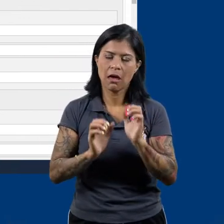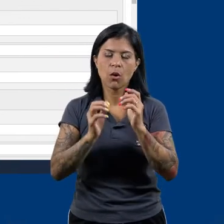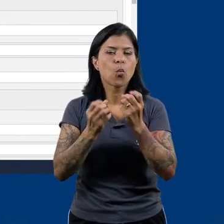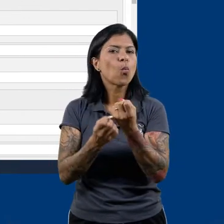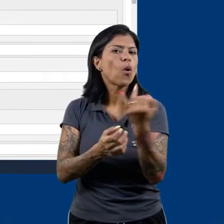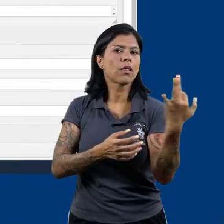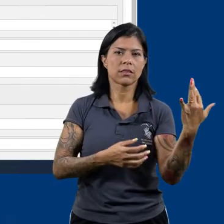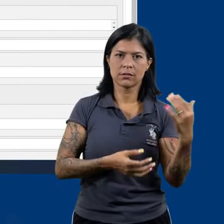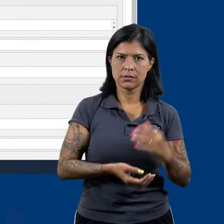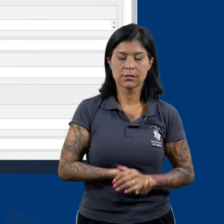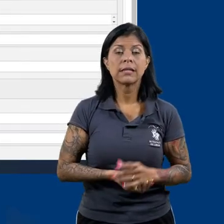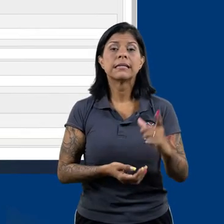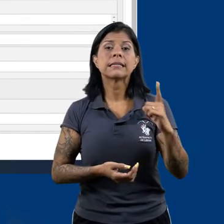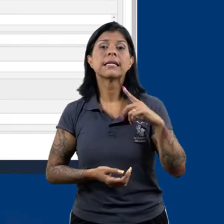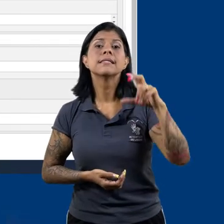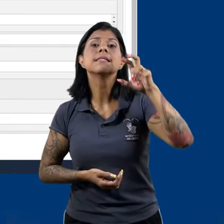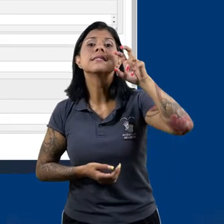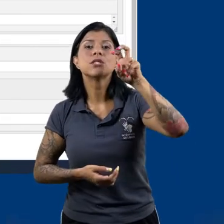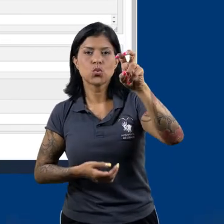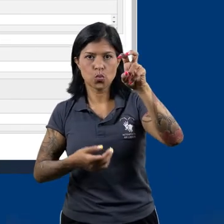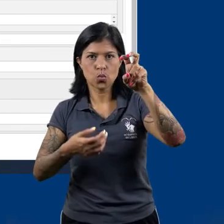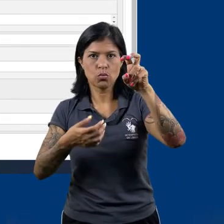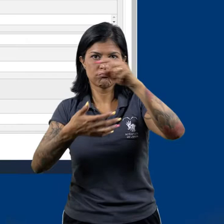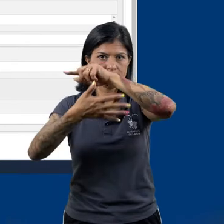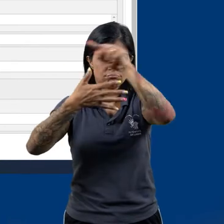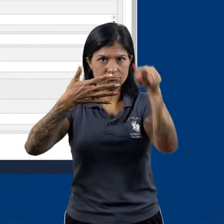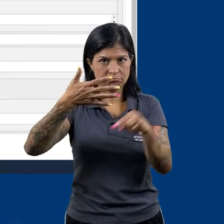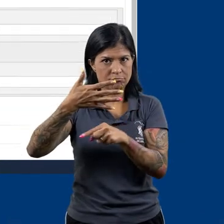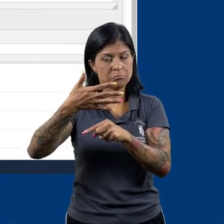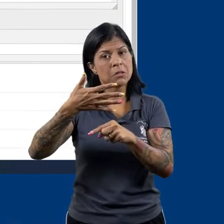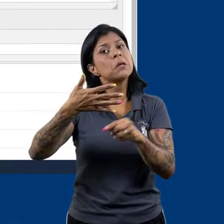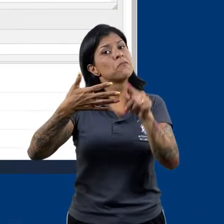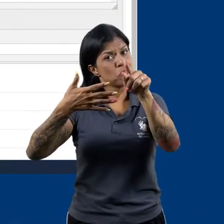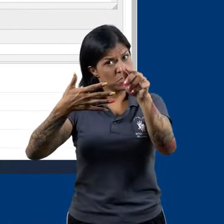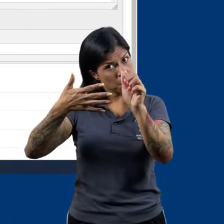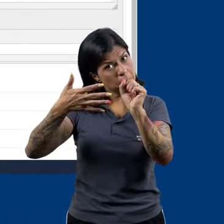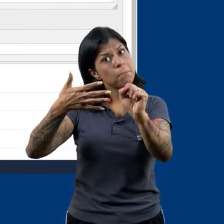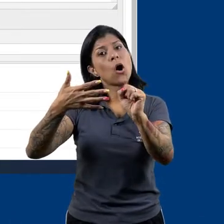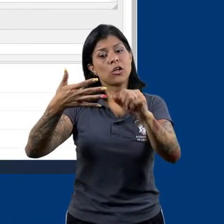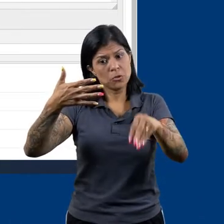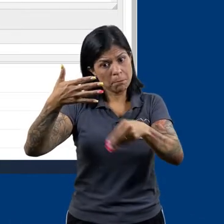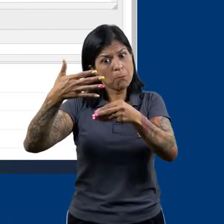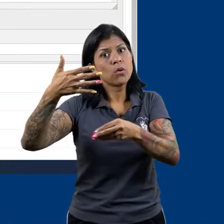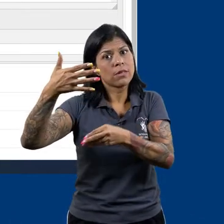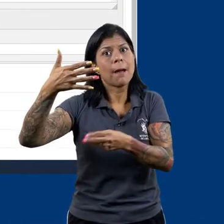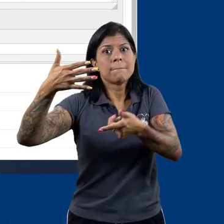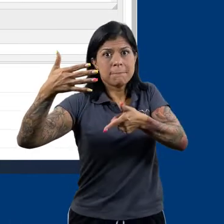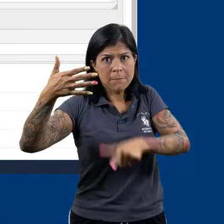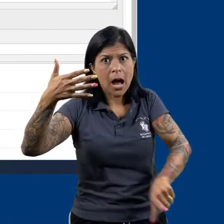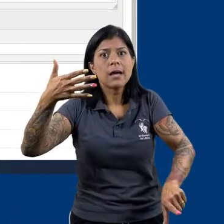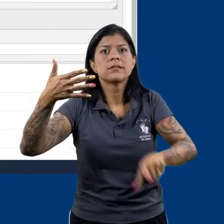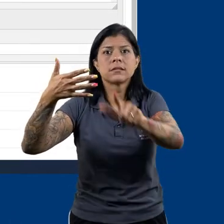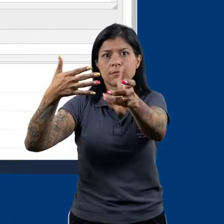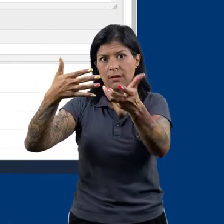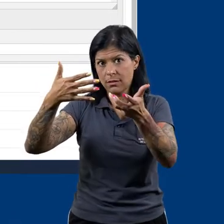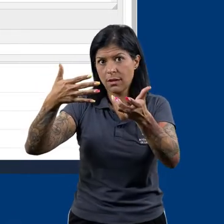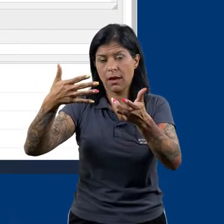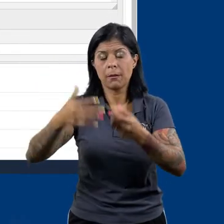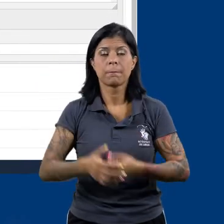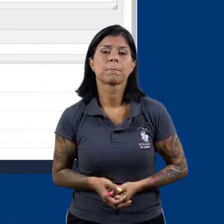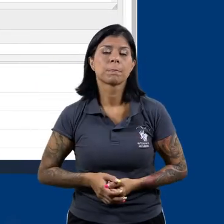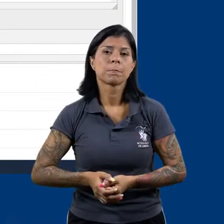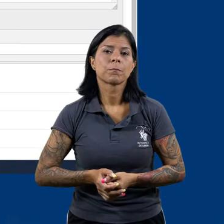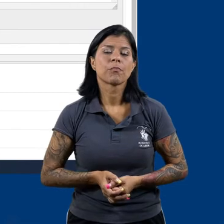o padrão exibido imposições Mas é possível inserir outras opções